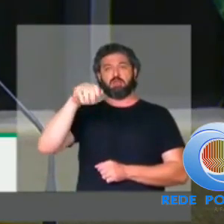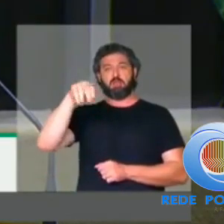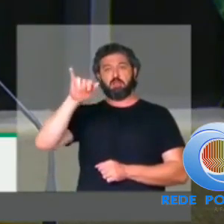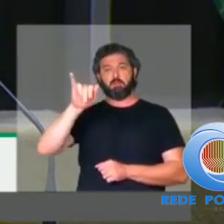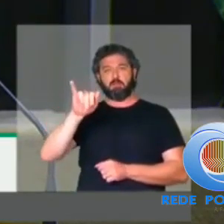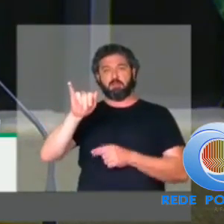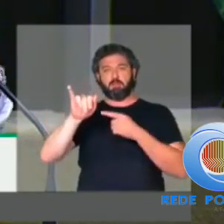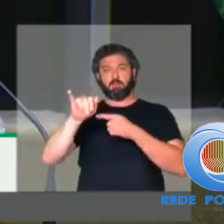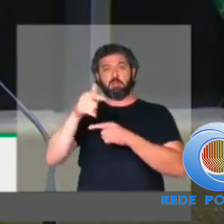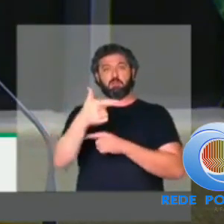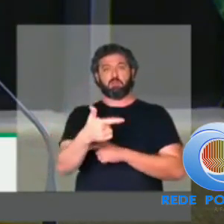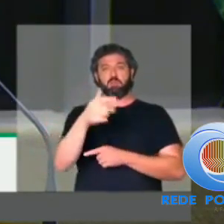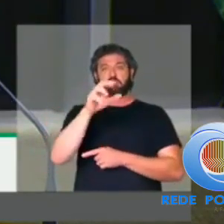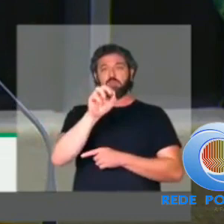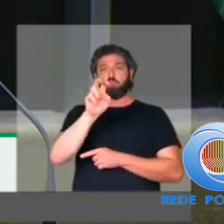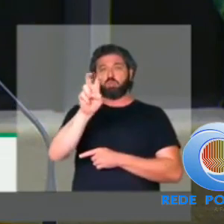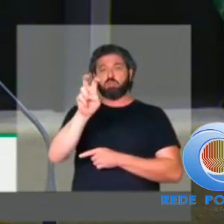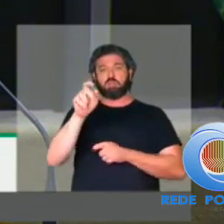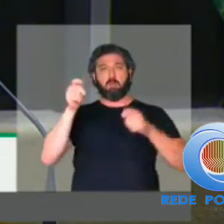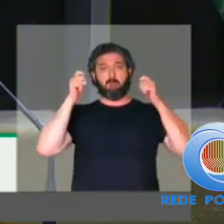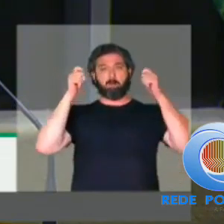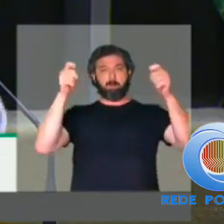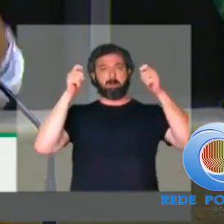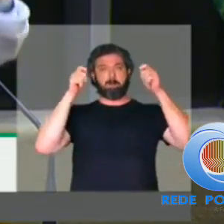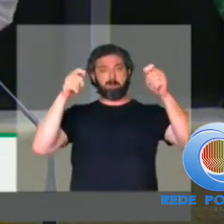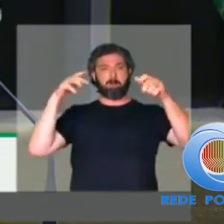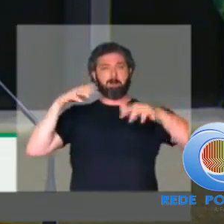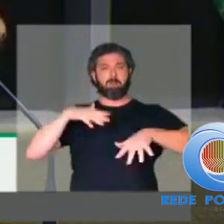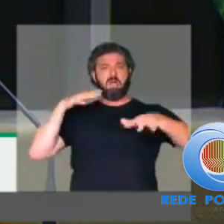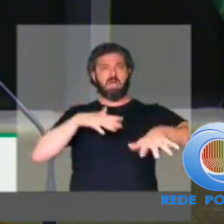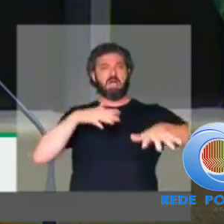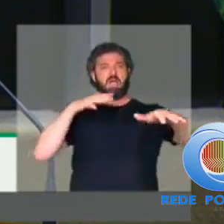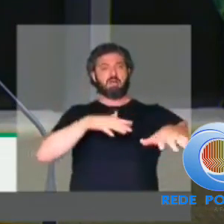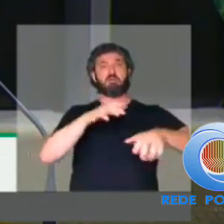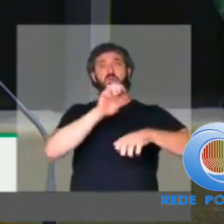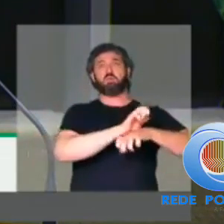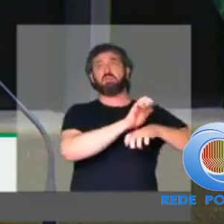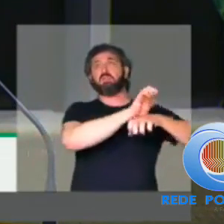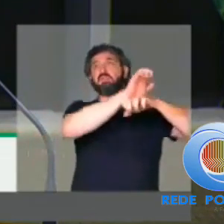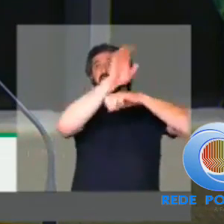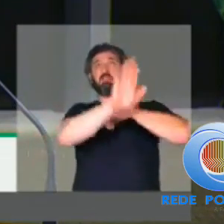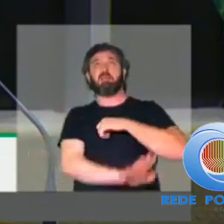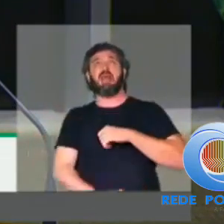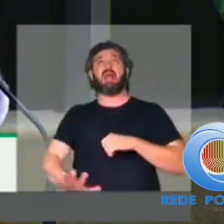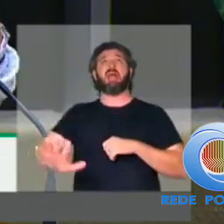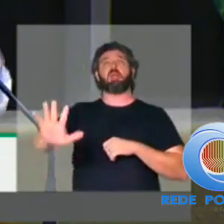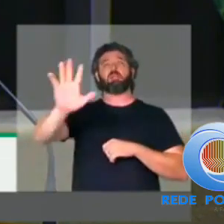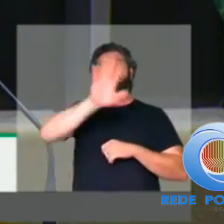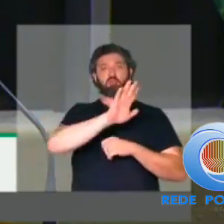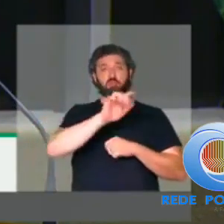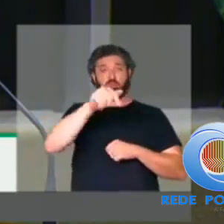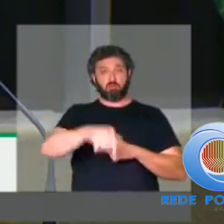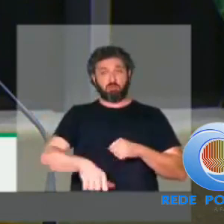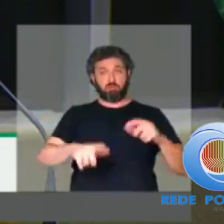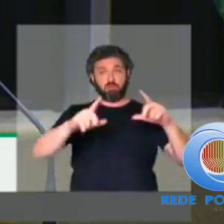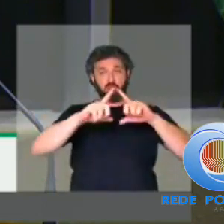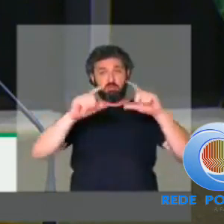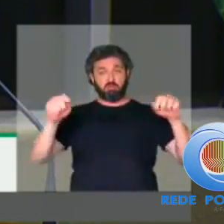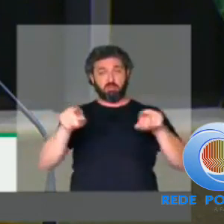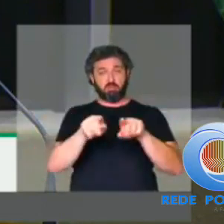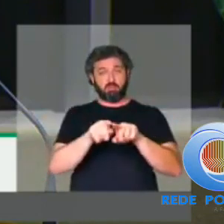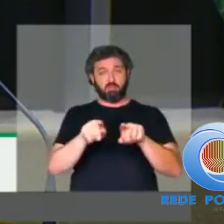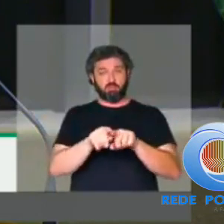educação, 205 manifestações em todos os estados do país. E no Distrito